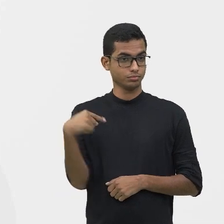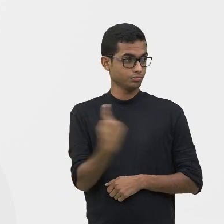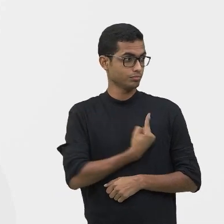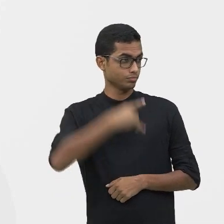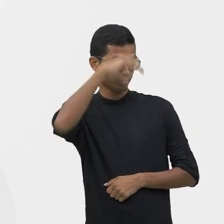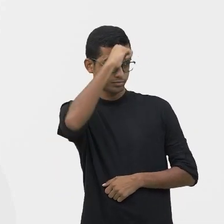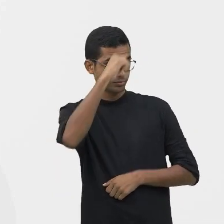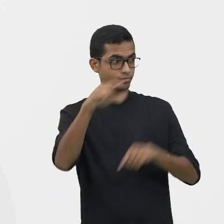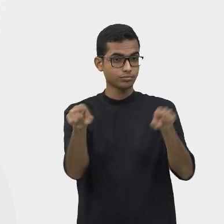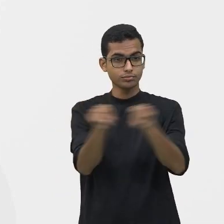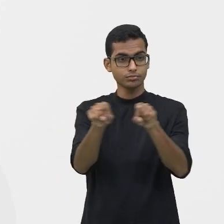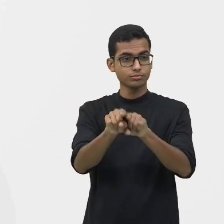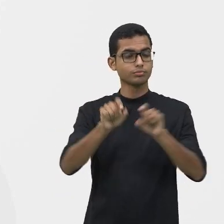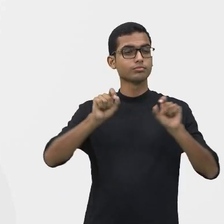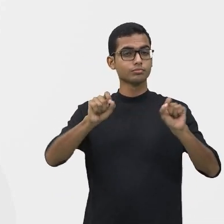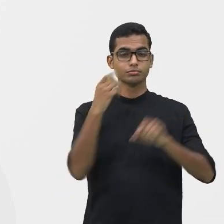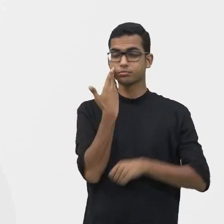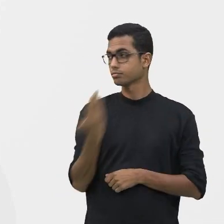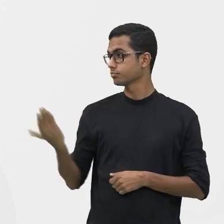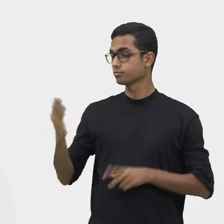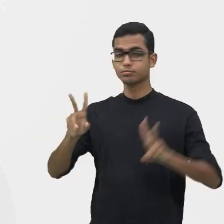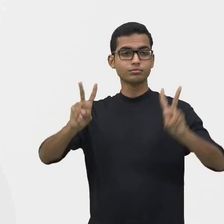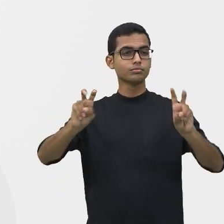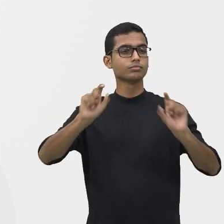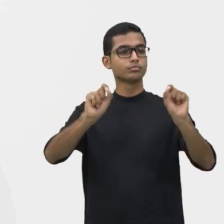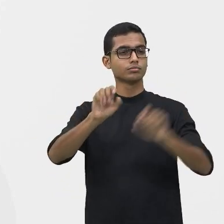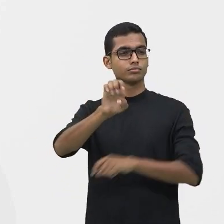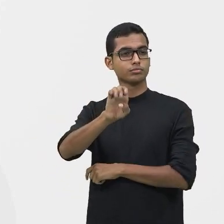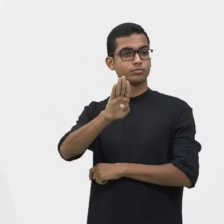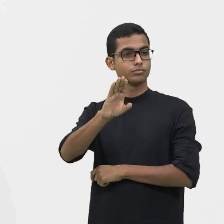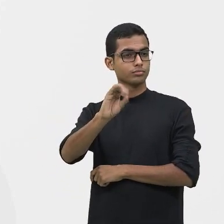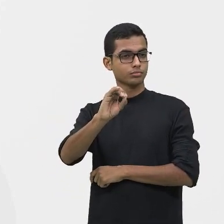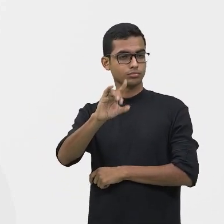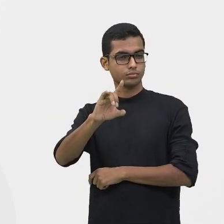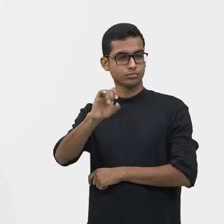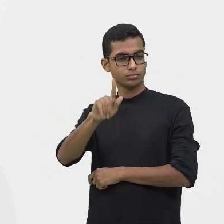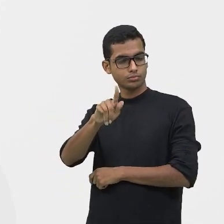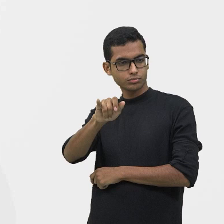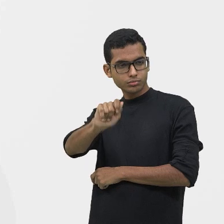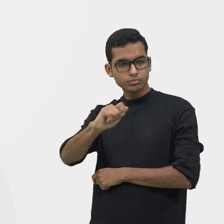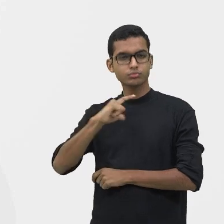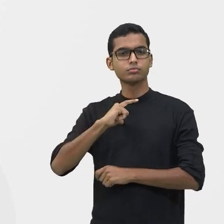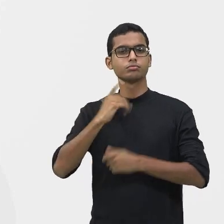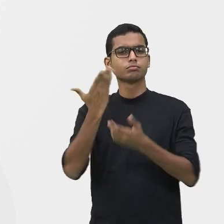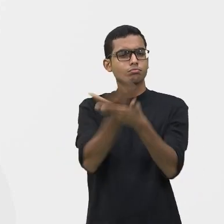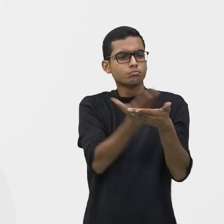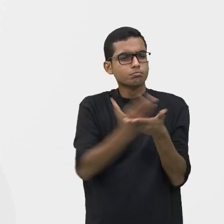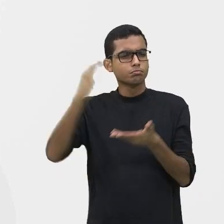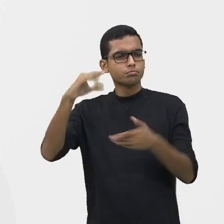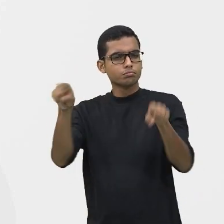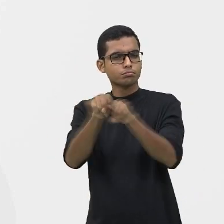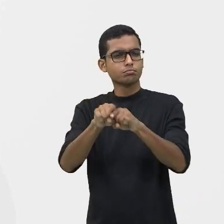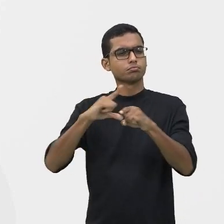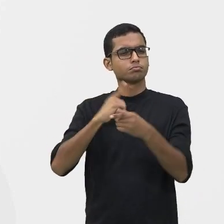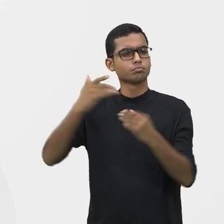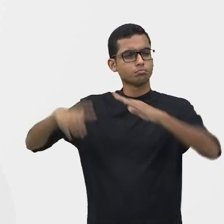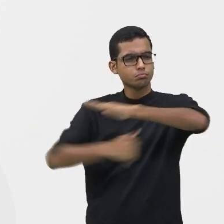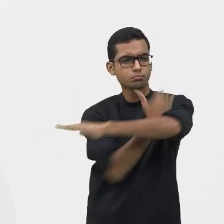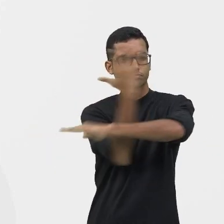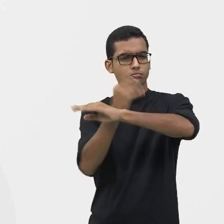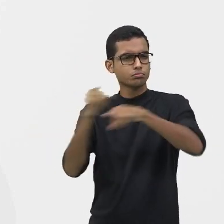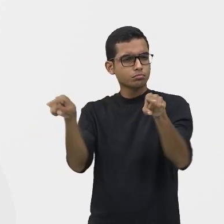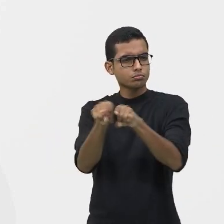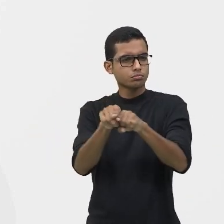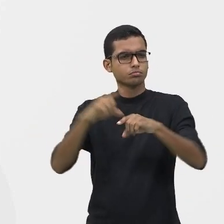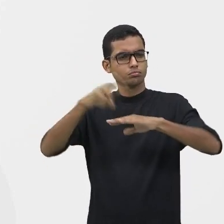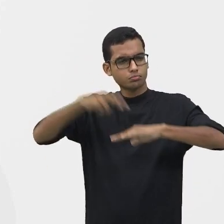né? Nosso objeto é sobre ecologia, unidade de conservação, fluxo de matéria e energia nos ecossistemas, radiações e seus